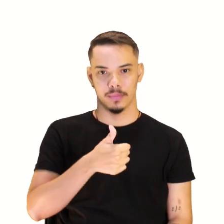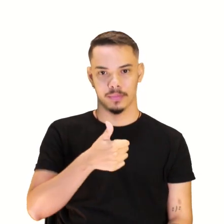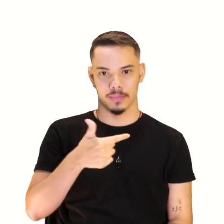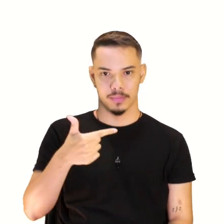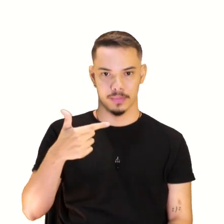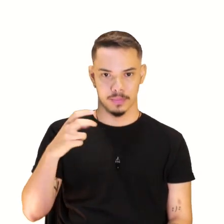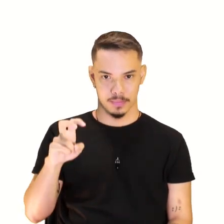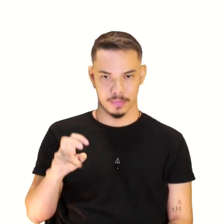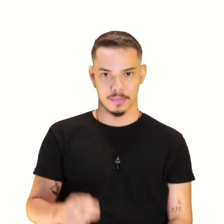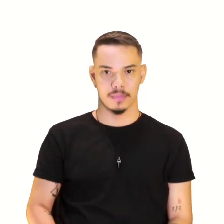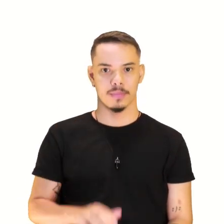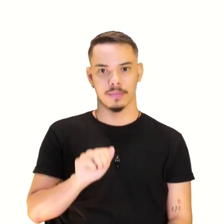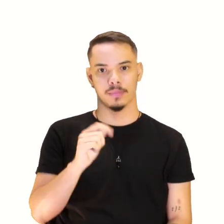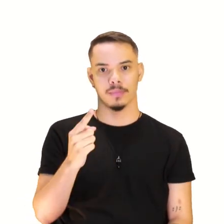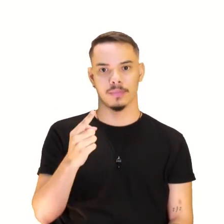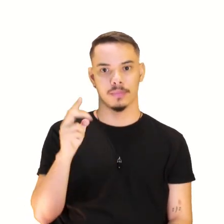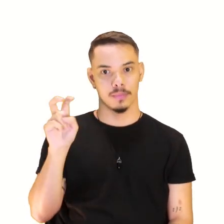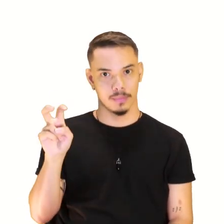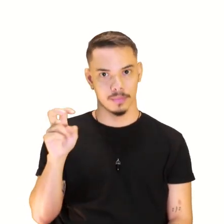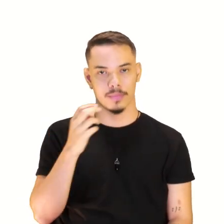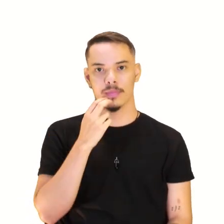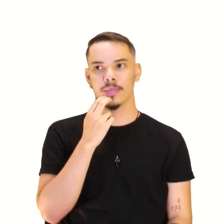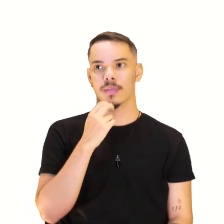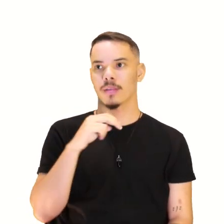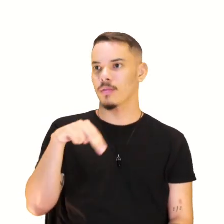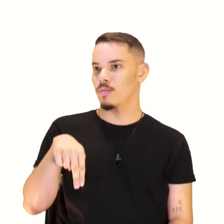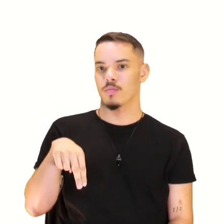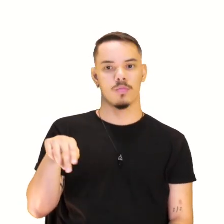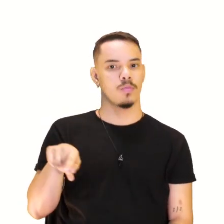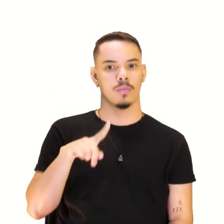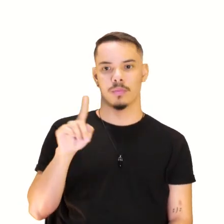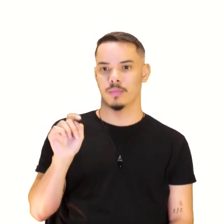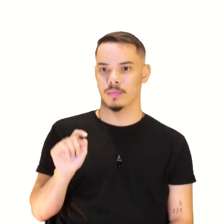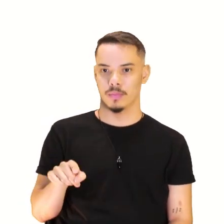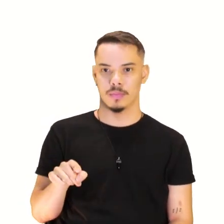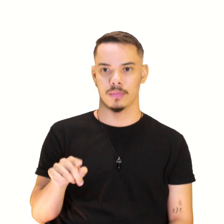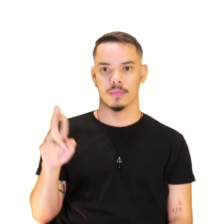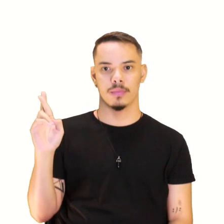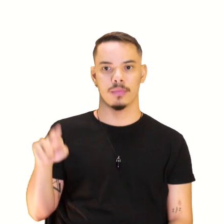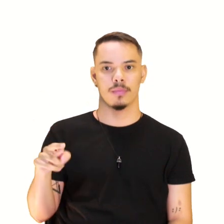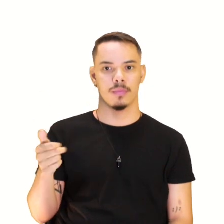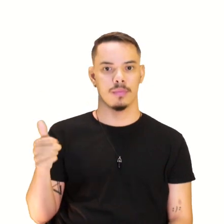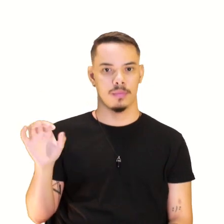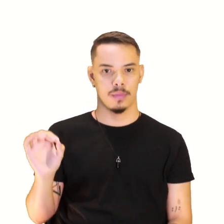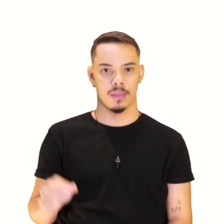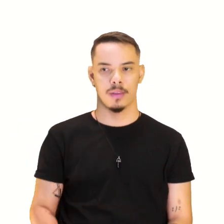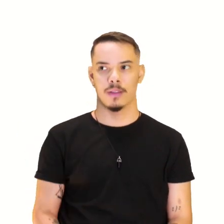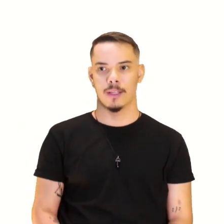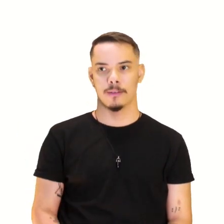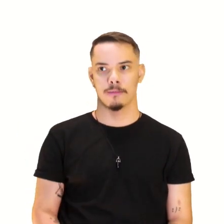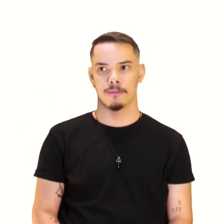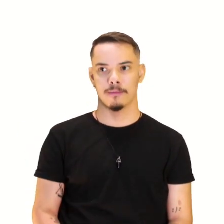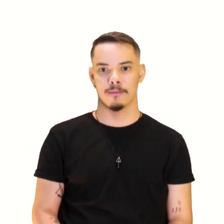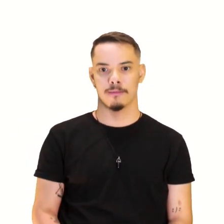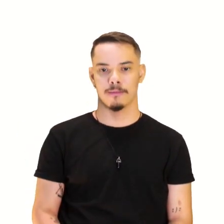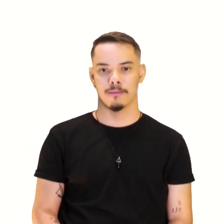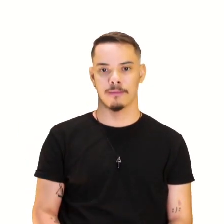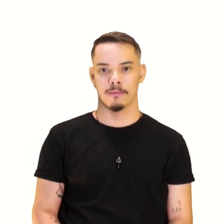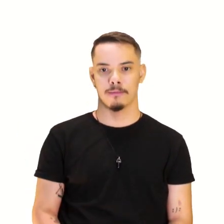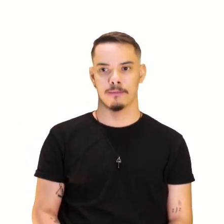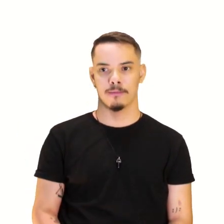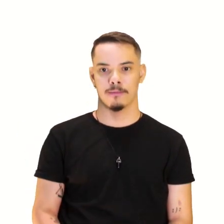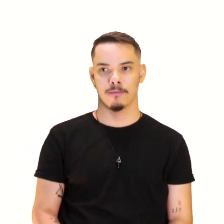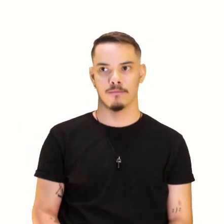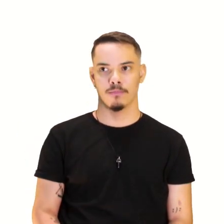o A1 é 5, o N eu não sei e a razão é 10. Então vamos resolvendo devagarinho aí. Aqui,